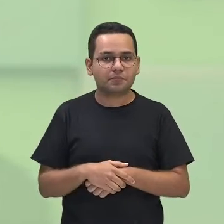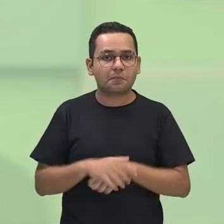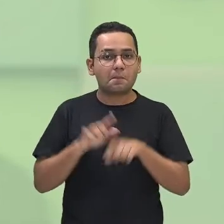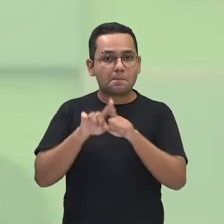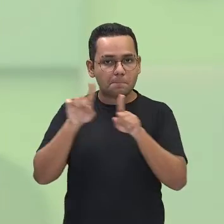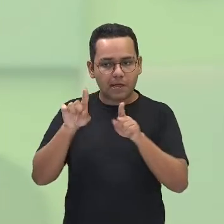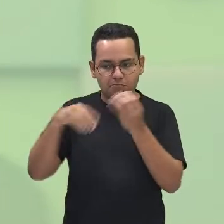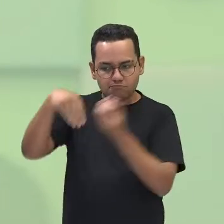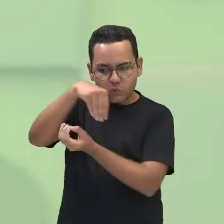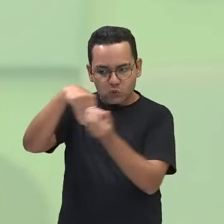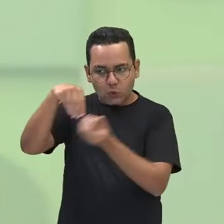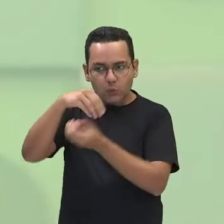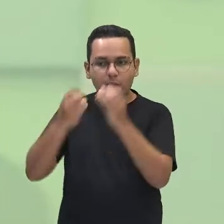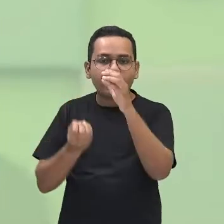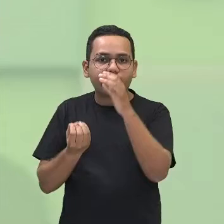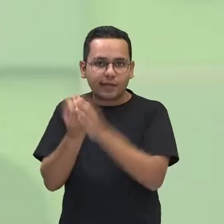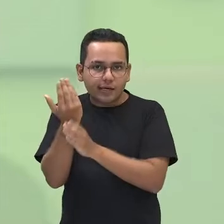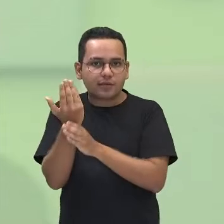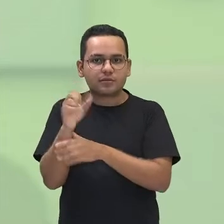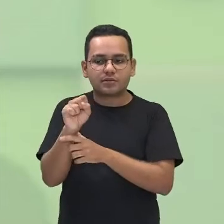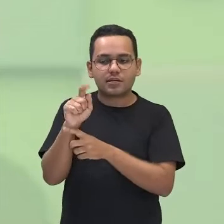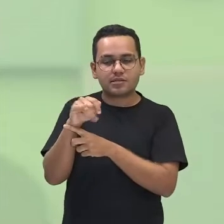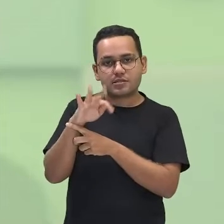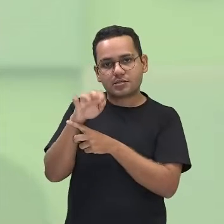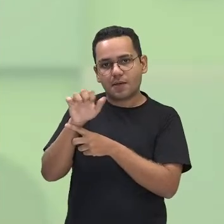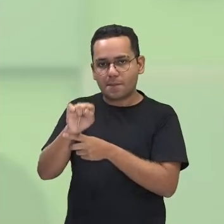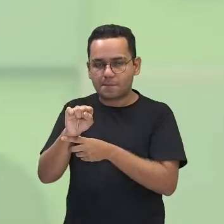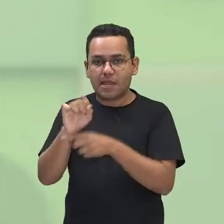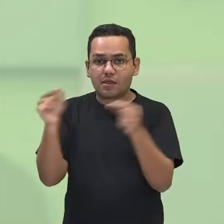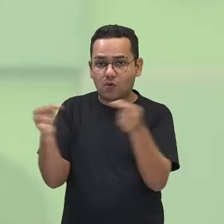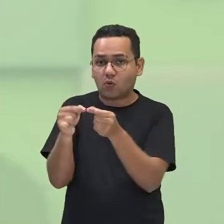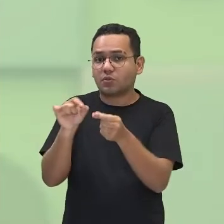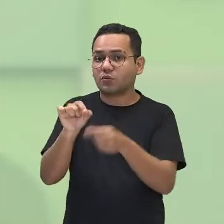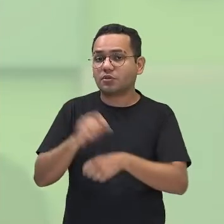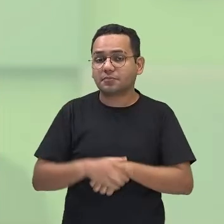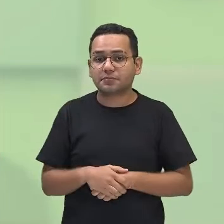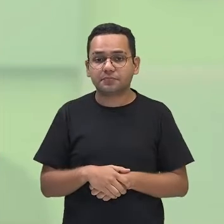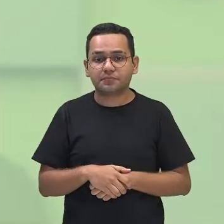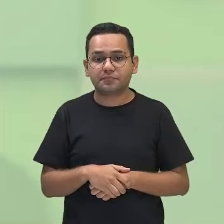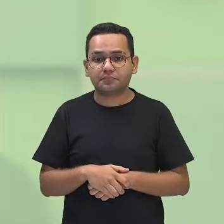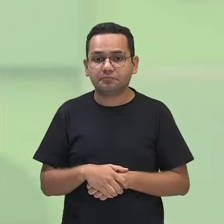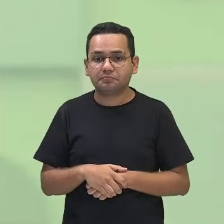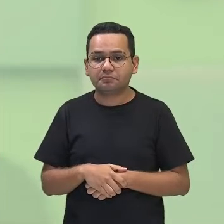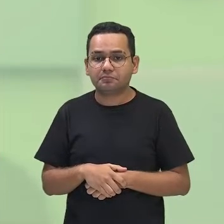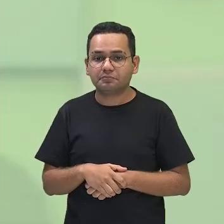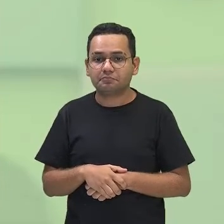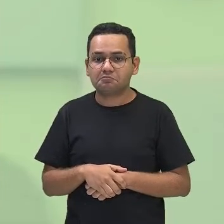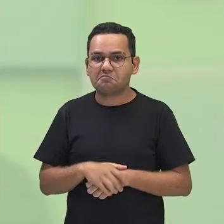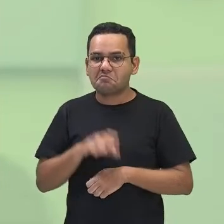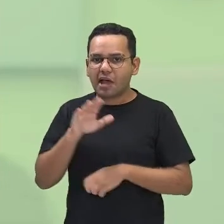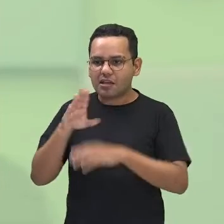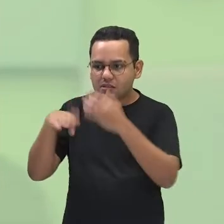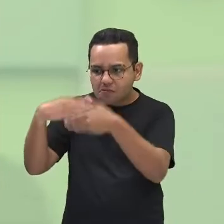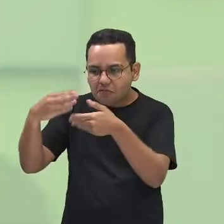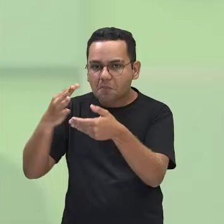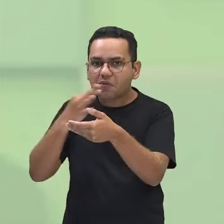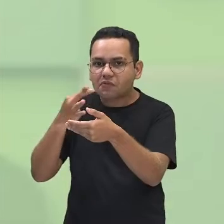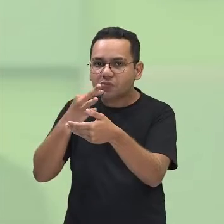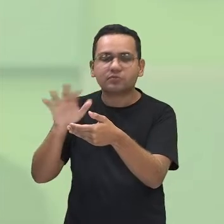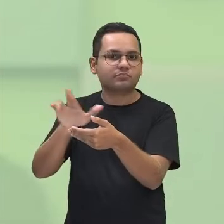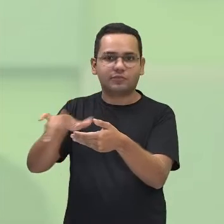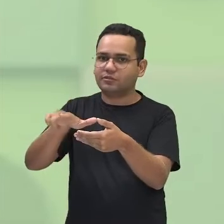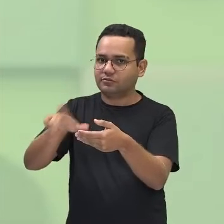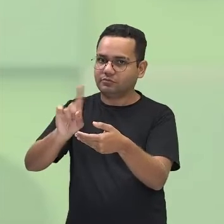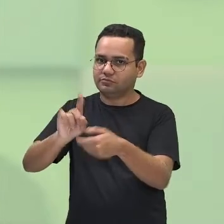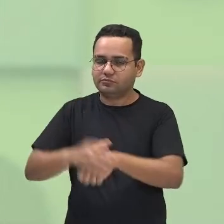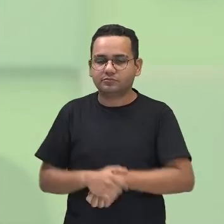formado as sementes que caracteristicamente eles não vão evoluir para frutos. A